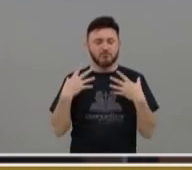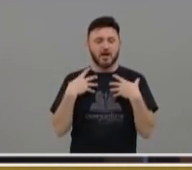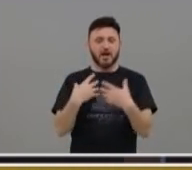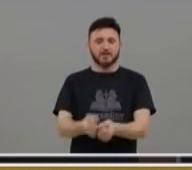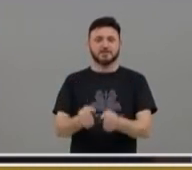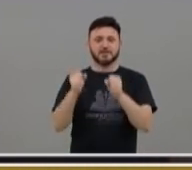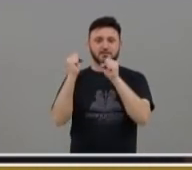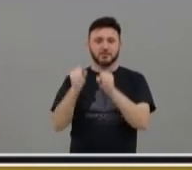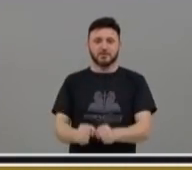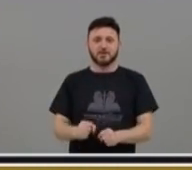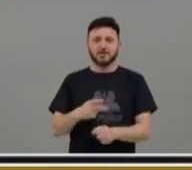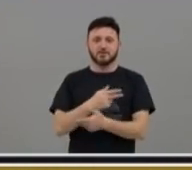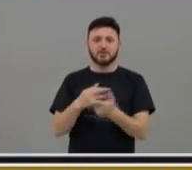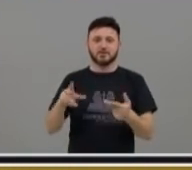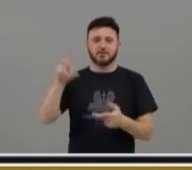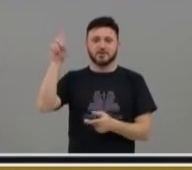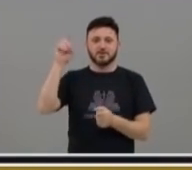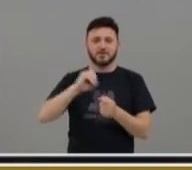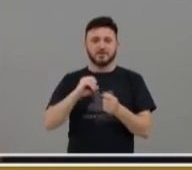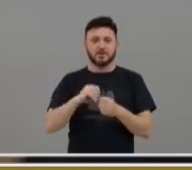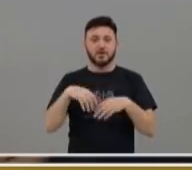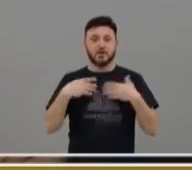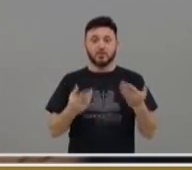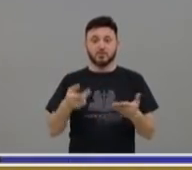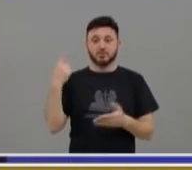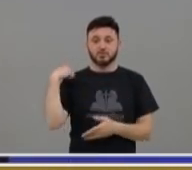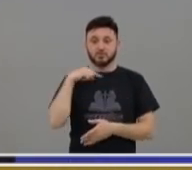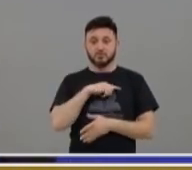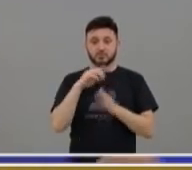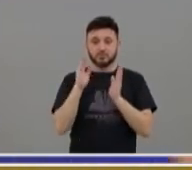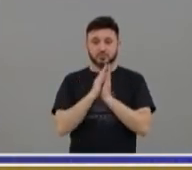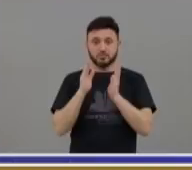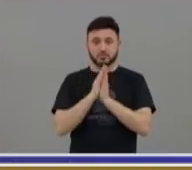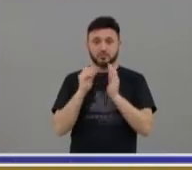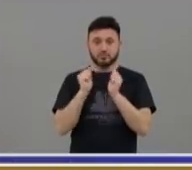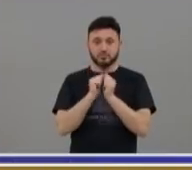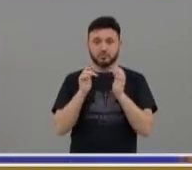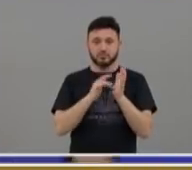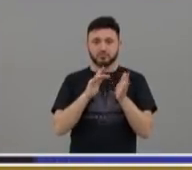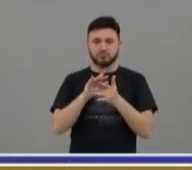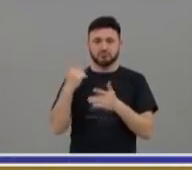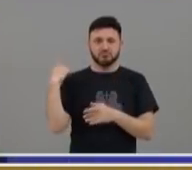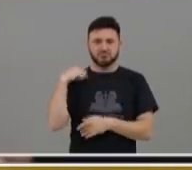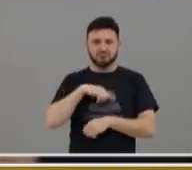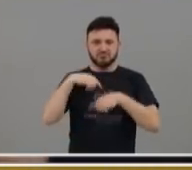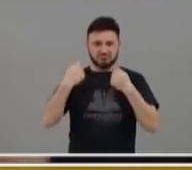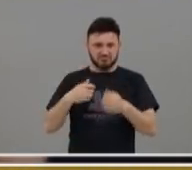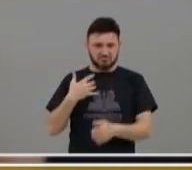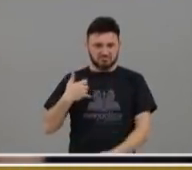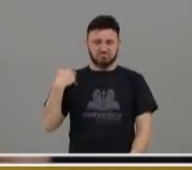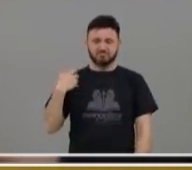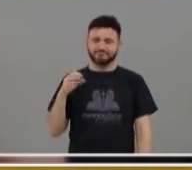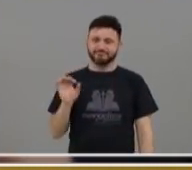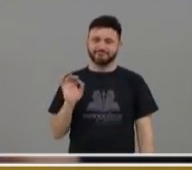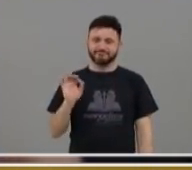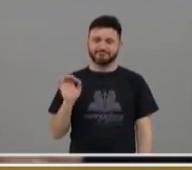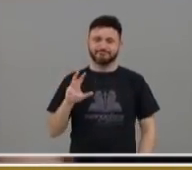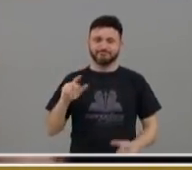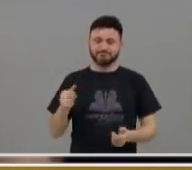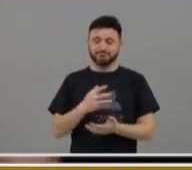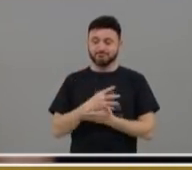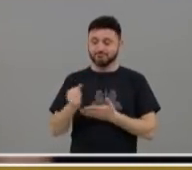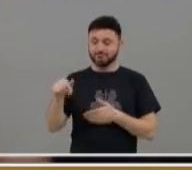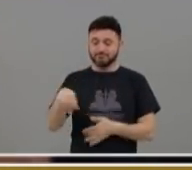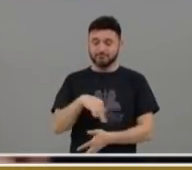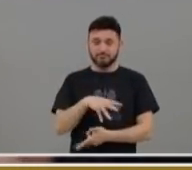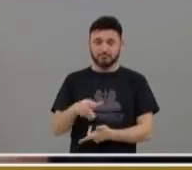que o Senhor está fazendo. Porque quando nós estamos nele, a gente não precisa de nenhum orgulho. Tudo aqui é tão passageiro. De